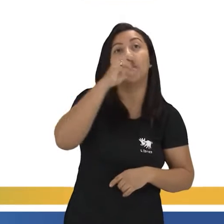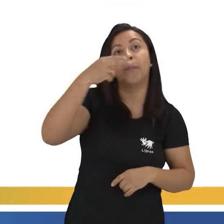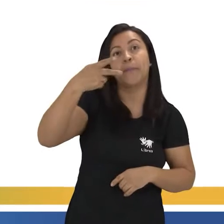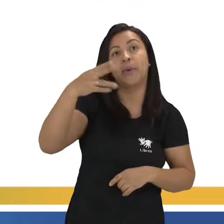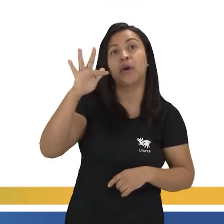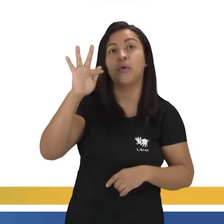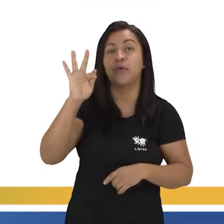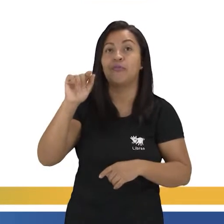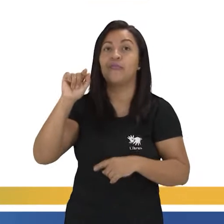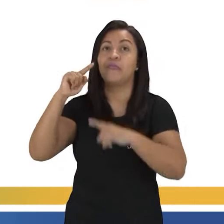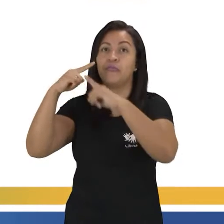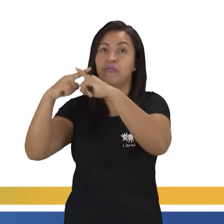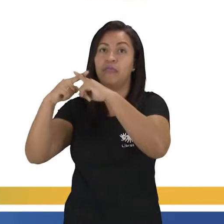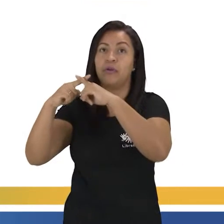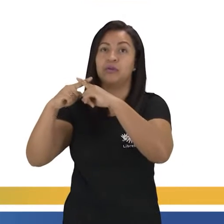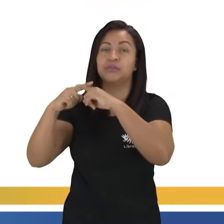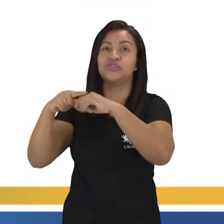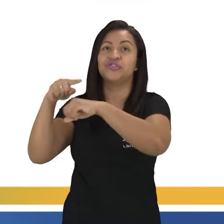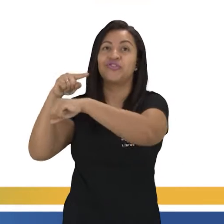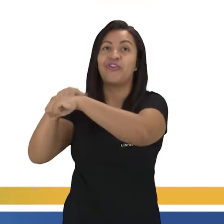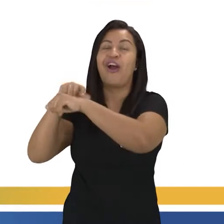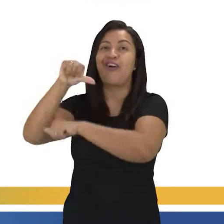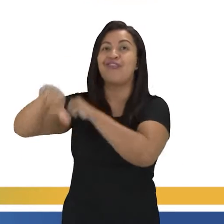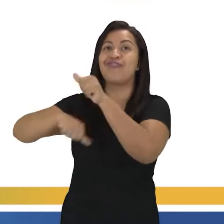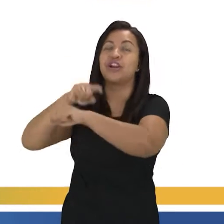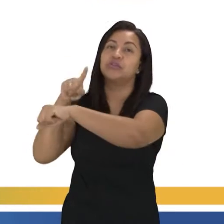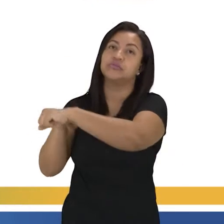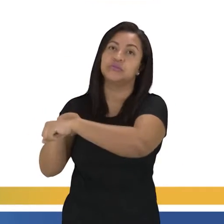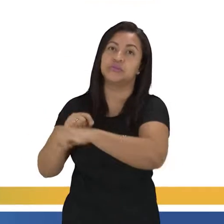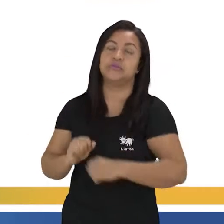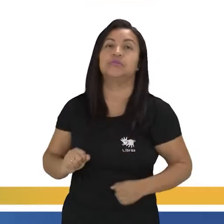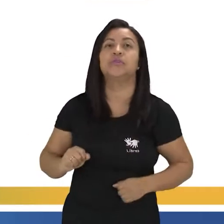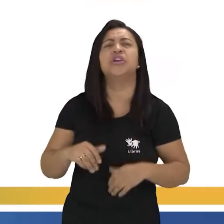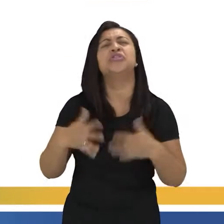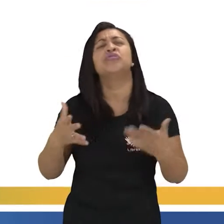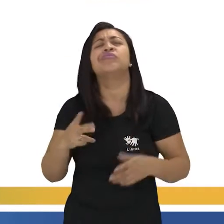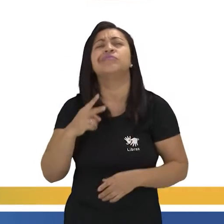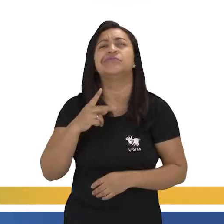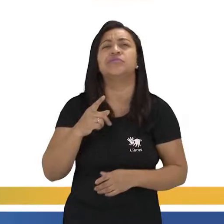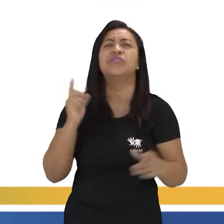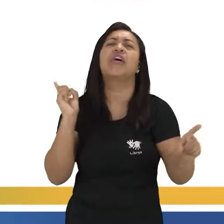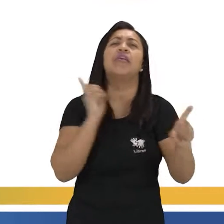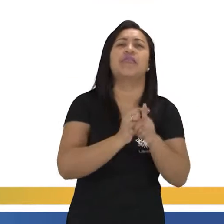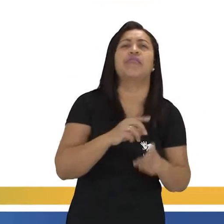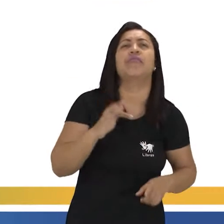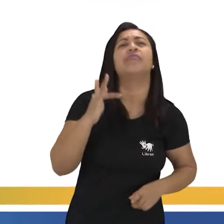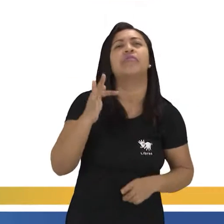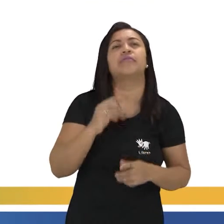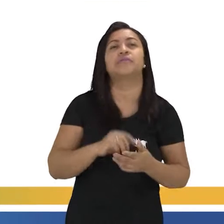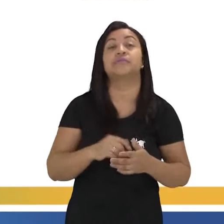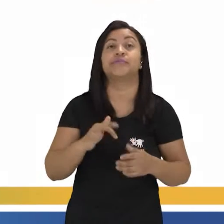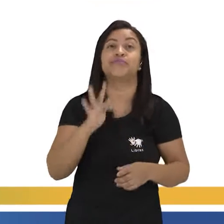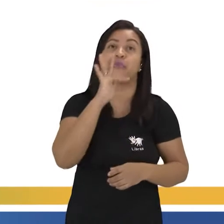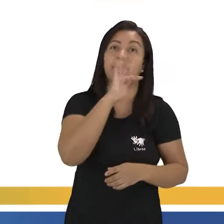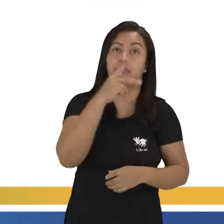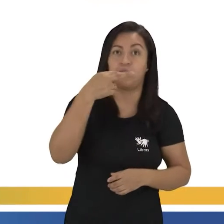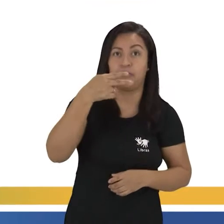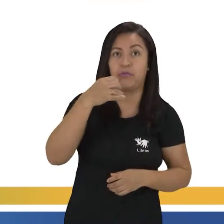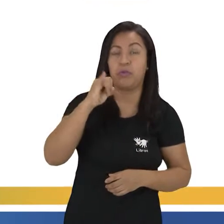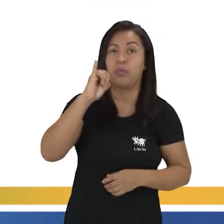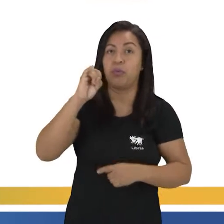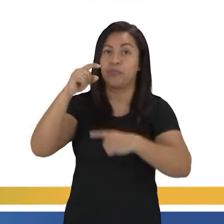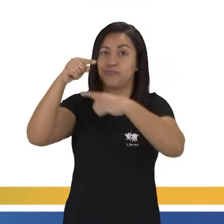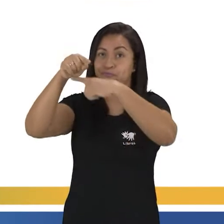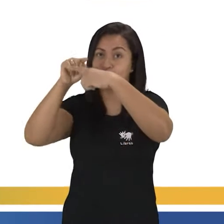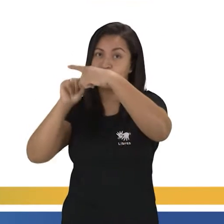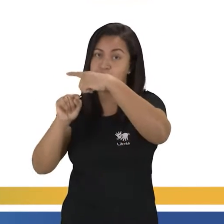o tempo, certo? A variação do tempo. Mas se eu quiser determinar a força, então a força vai ser o impulso sobre o tempo. Observem que força